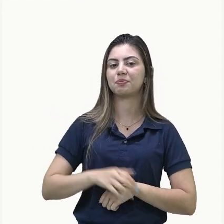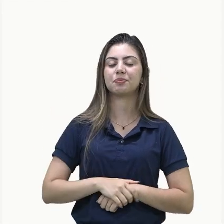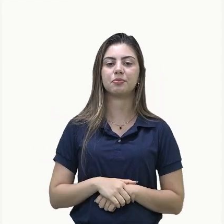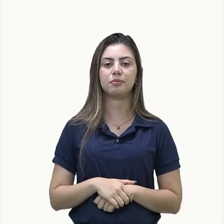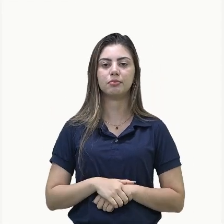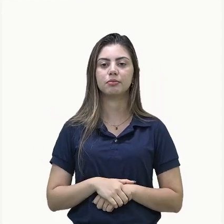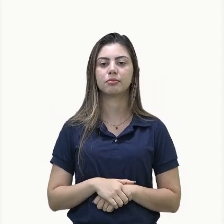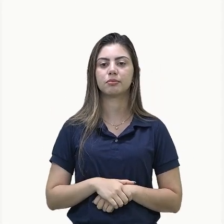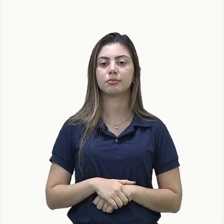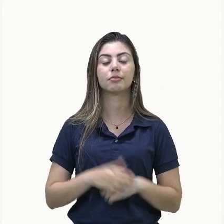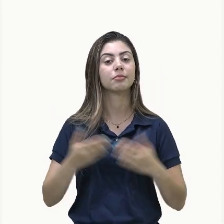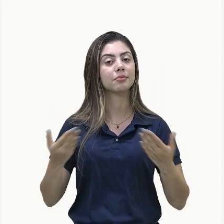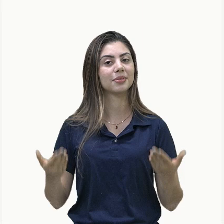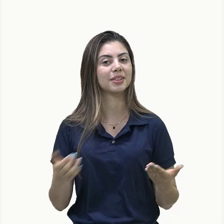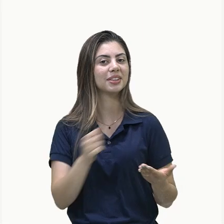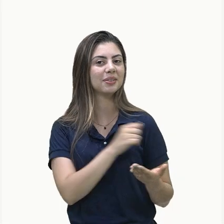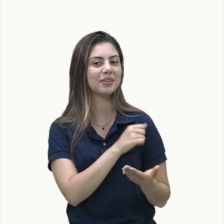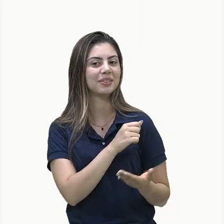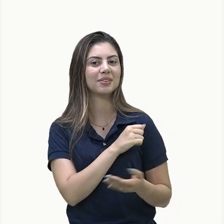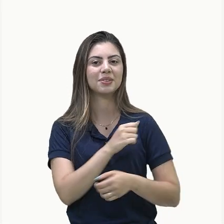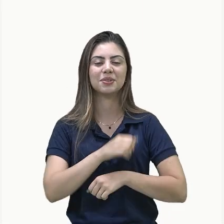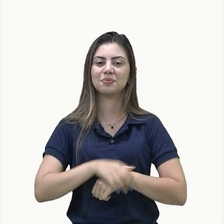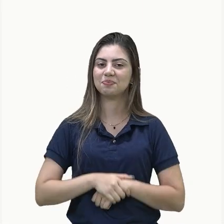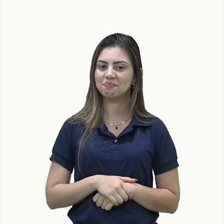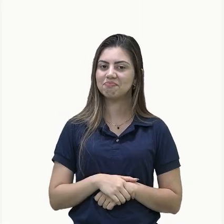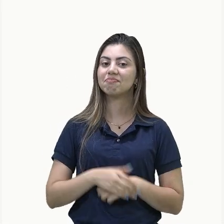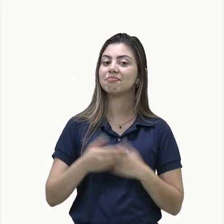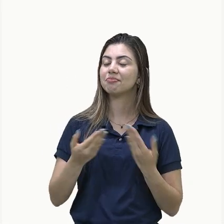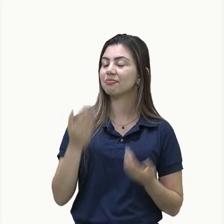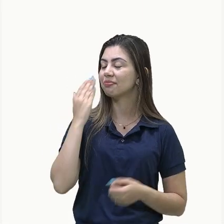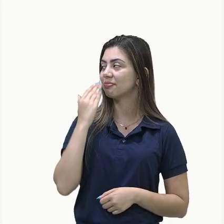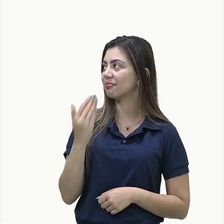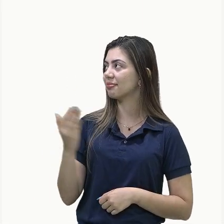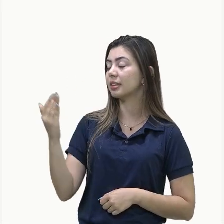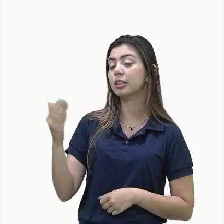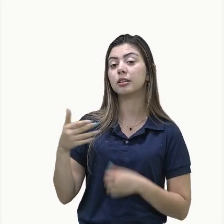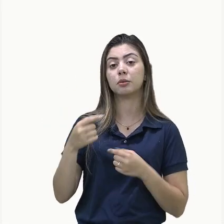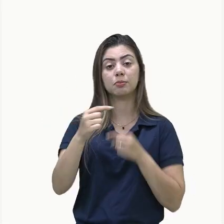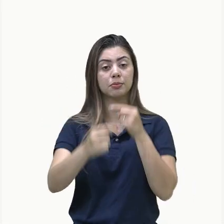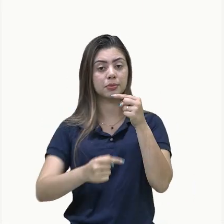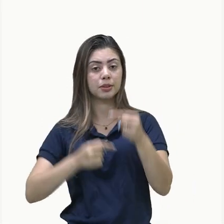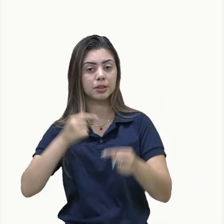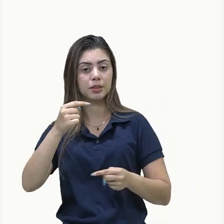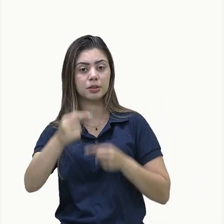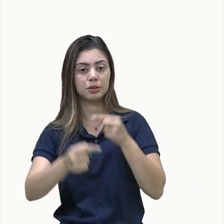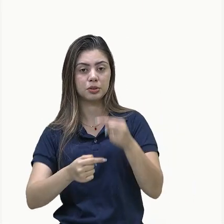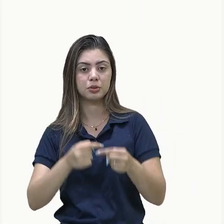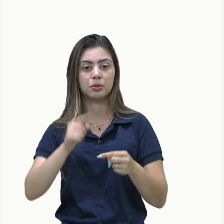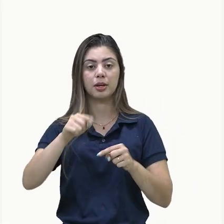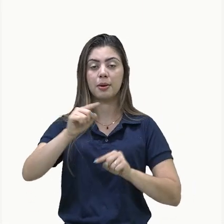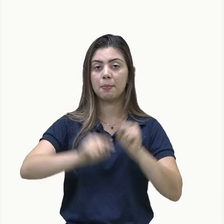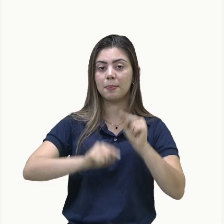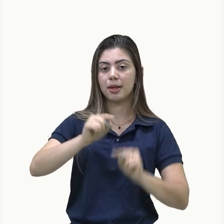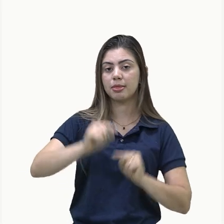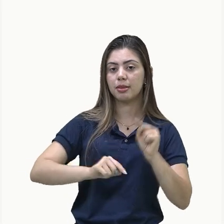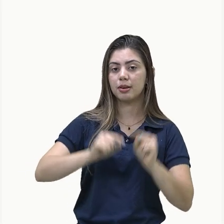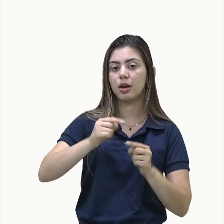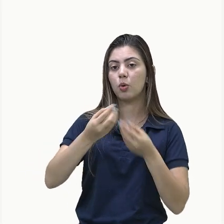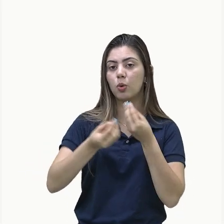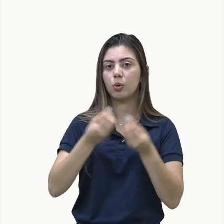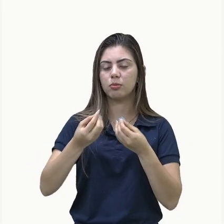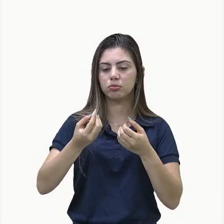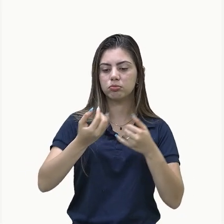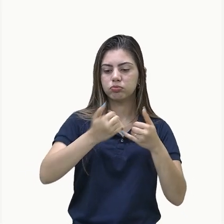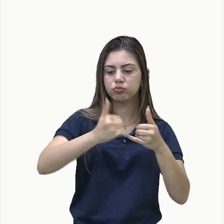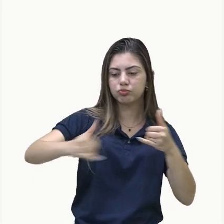E aqui, queridos alunos, olha só, os resistores são componentes que se opõem à passagem da corrente